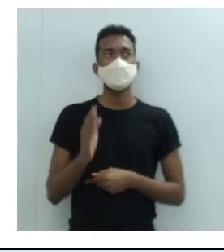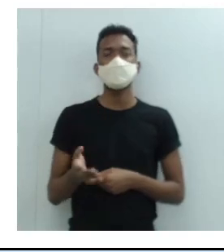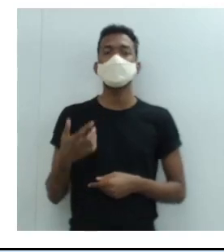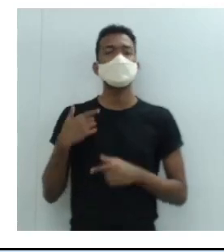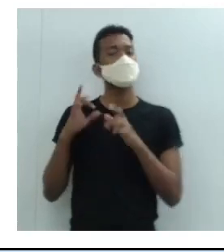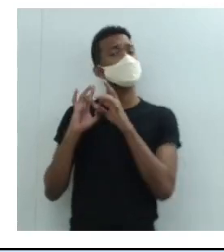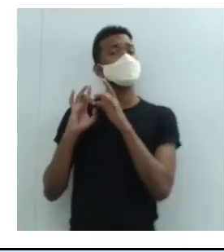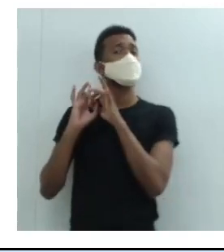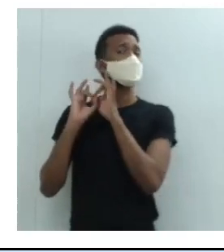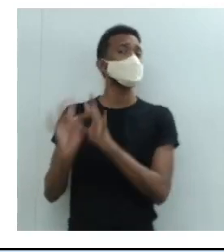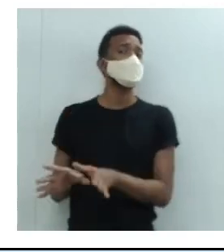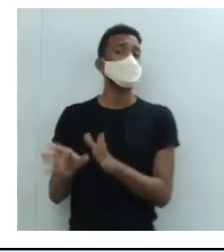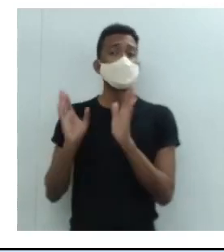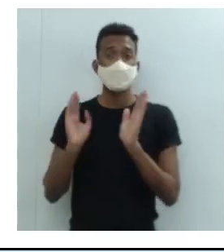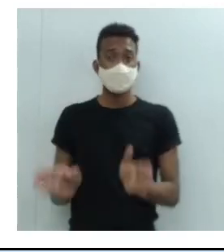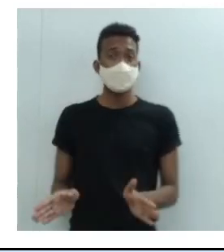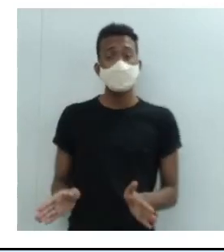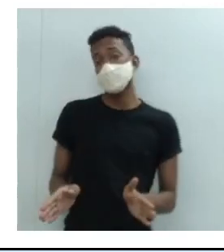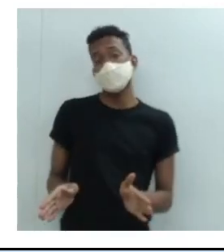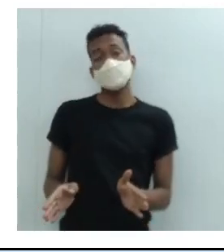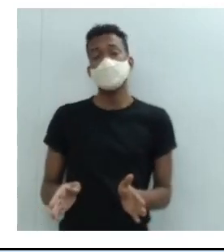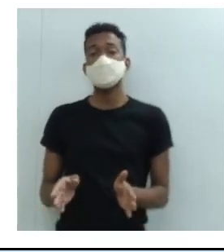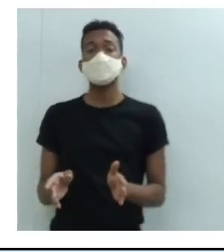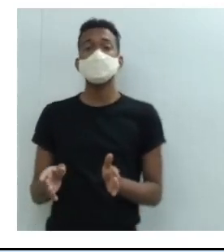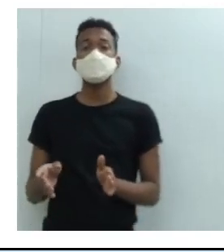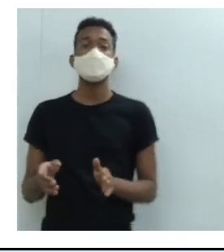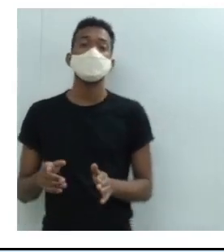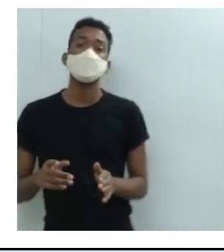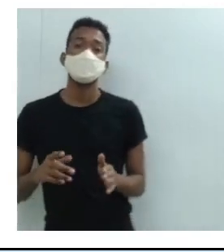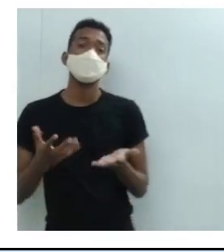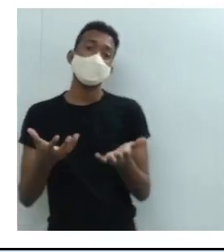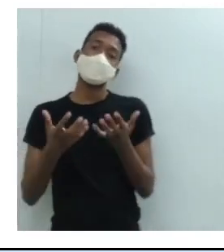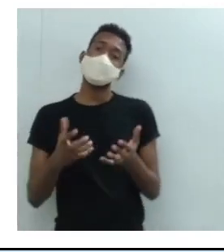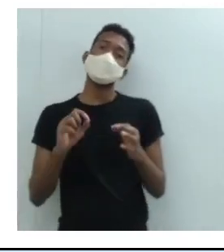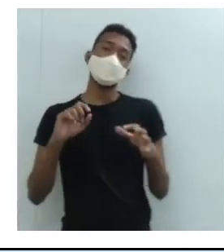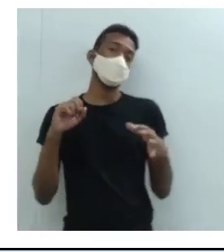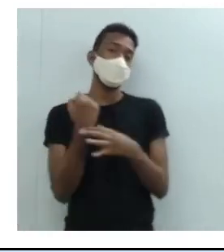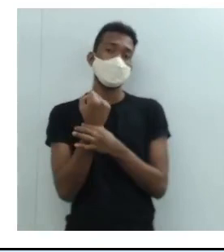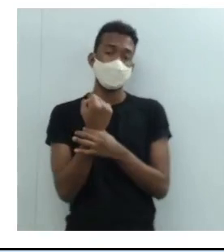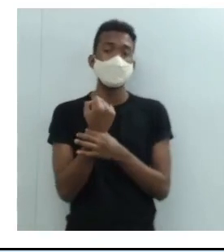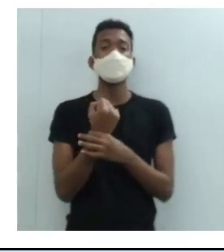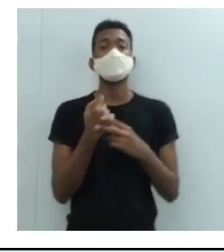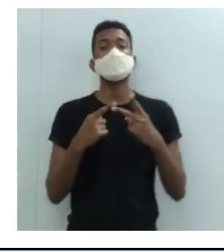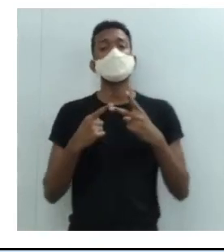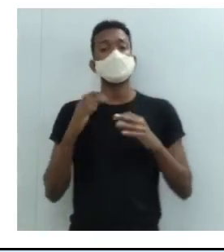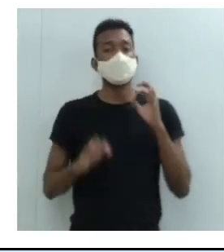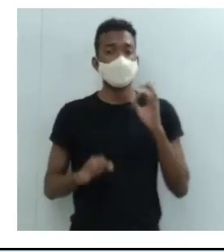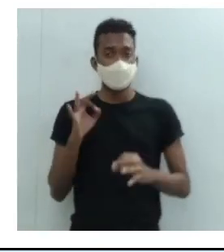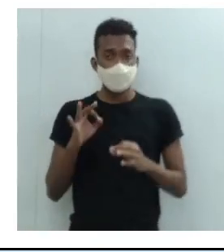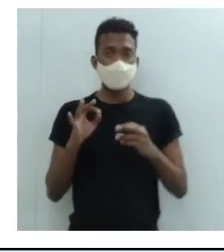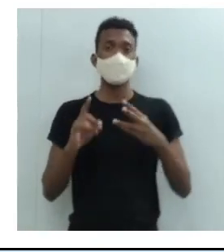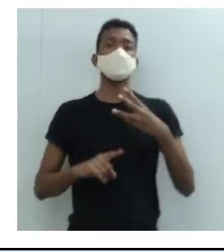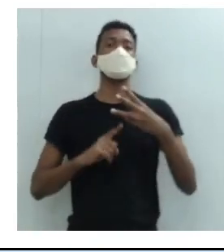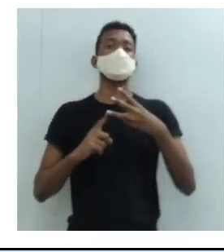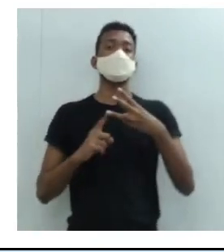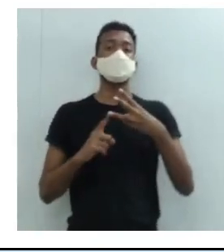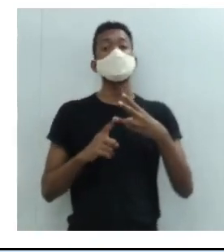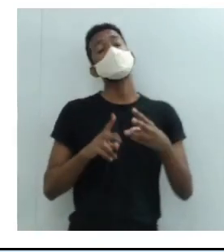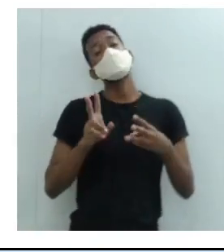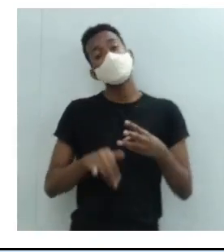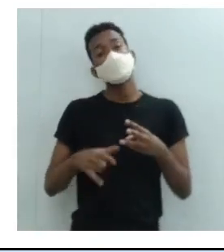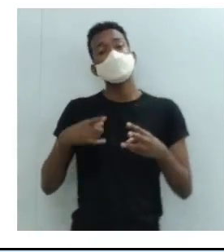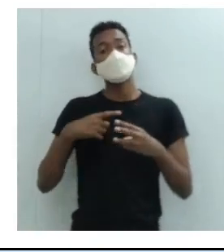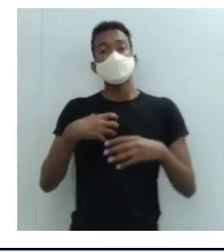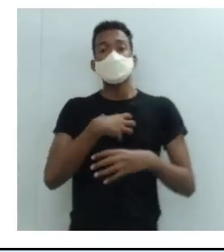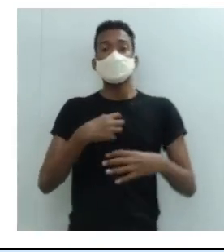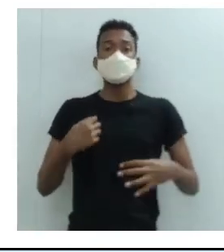mão, né, em troca de quê? De segurança, em troca de justiça, né? Então, vai se fortalecer